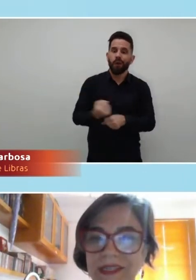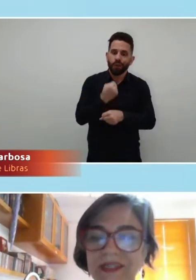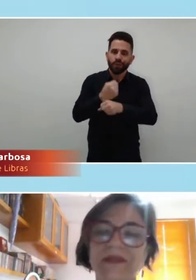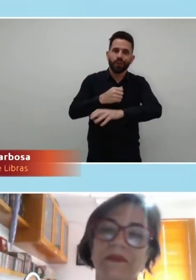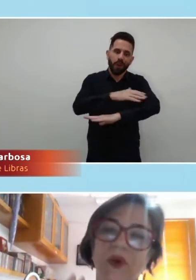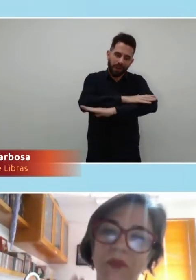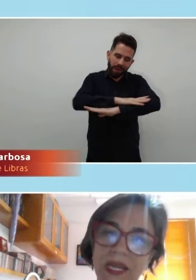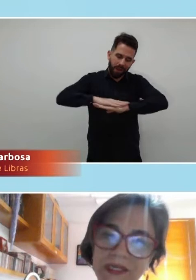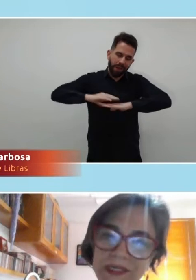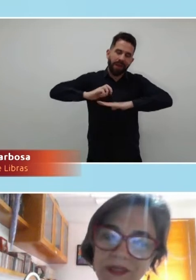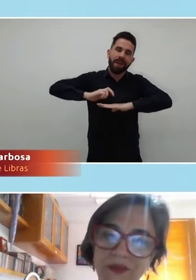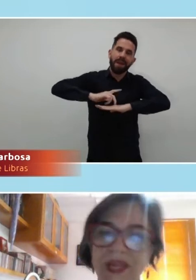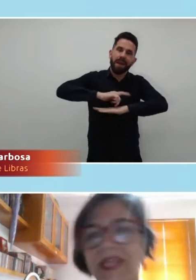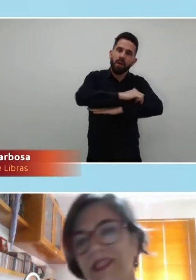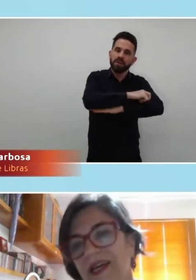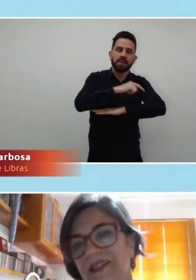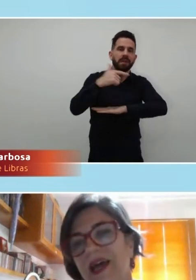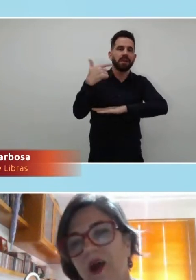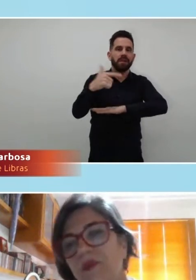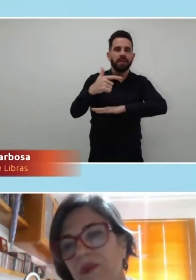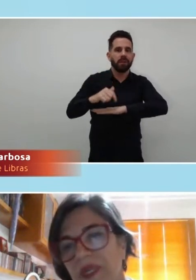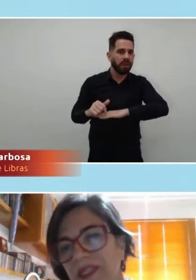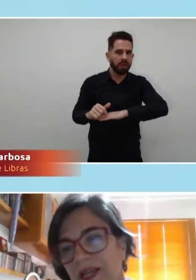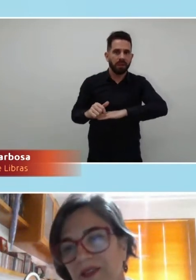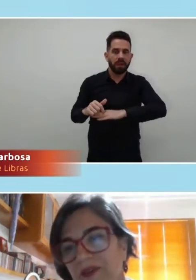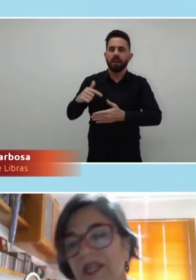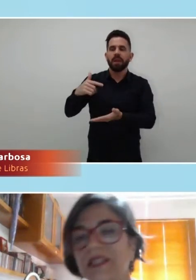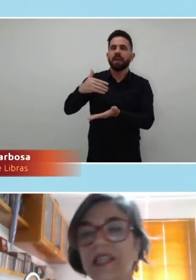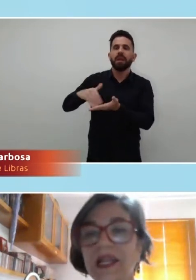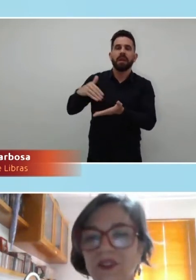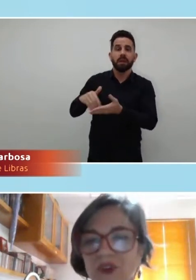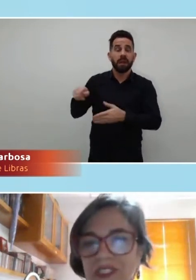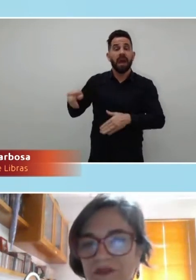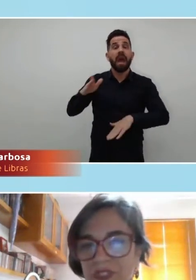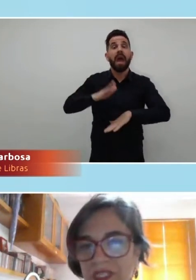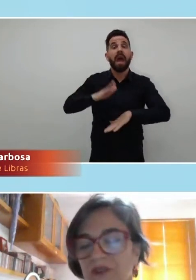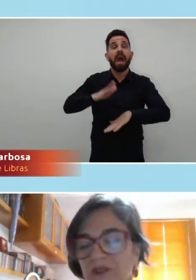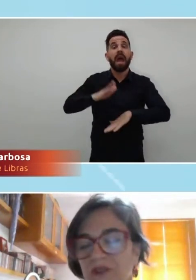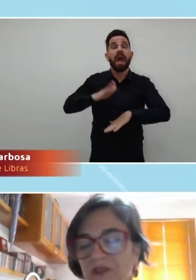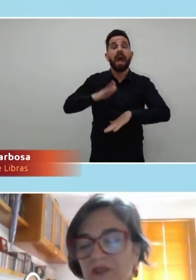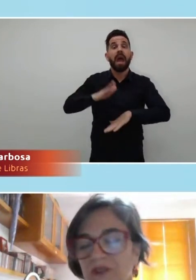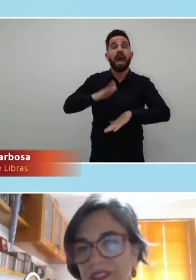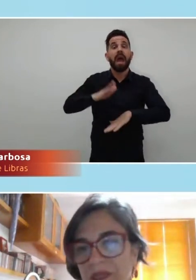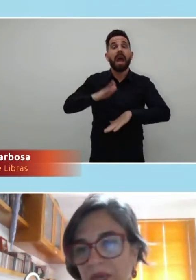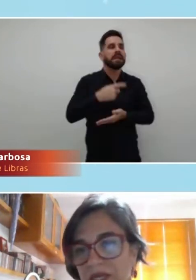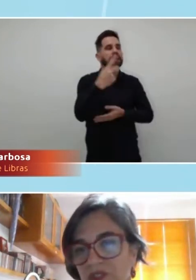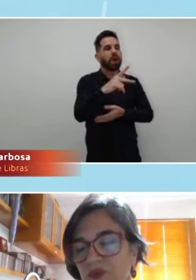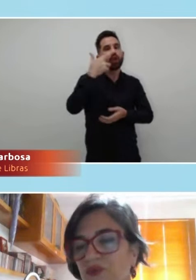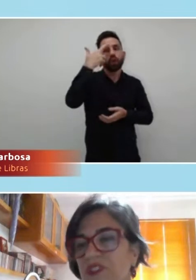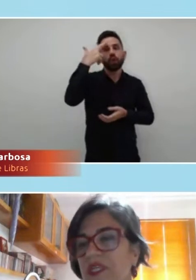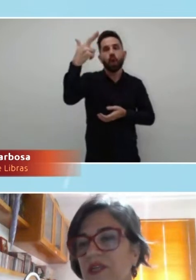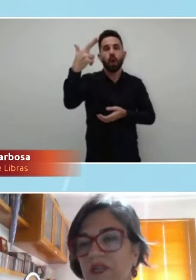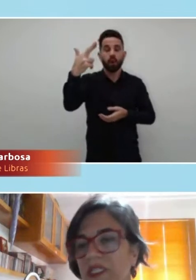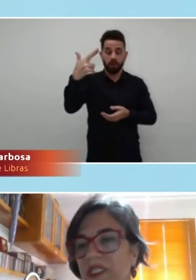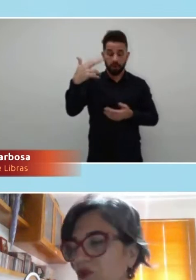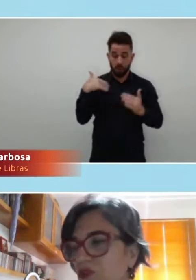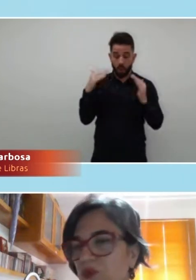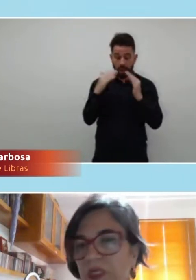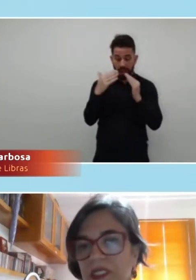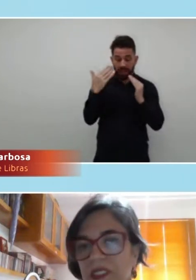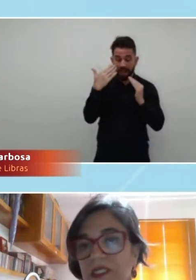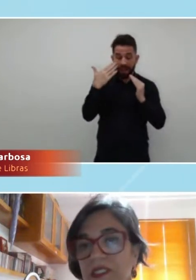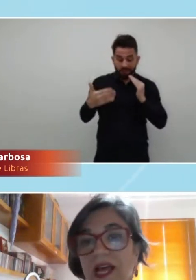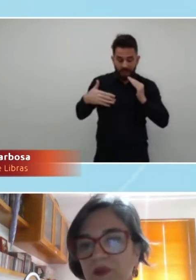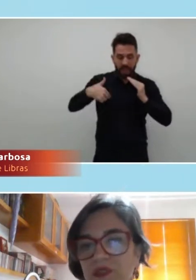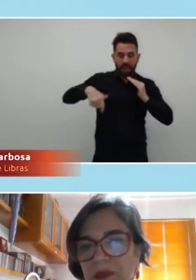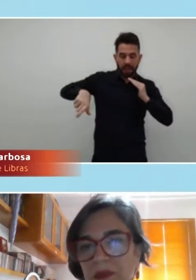Essa obrigação é dada ao proprietário. Na nossa visão, debate no conselho, entre nós